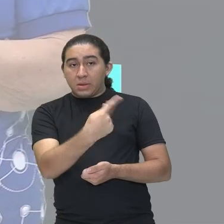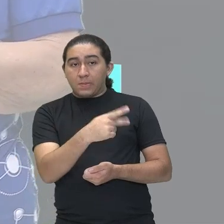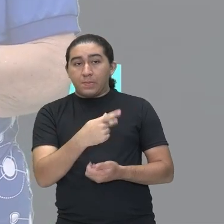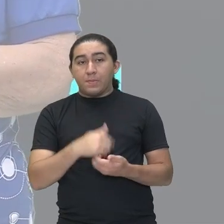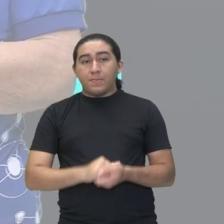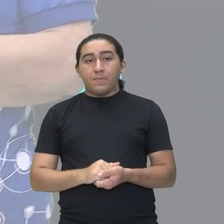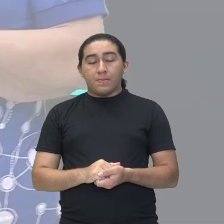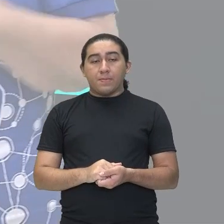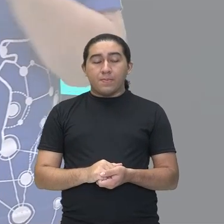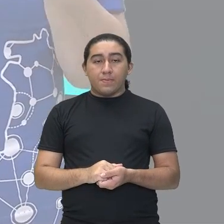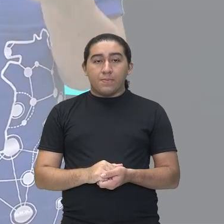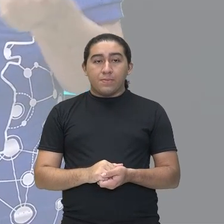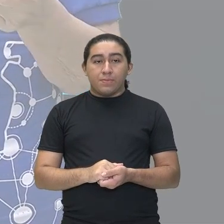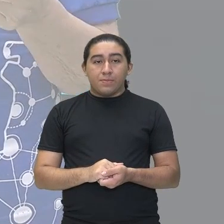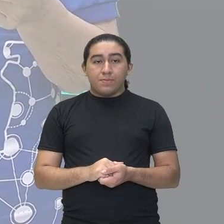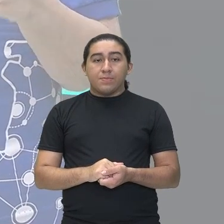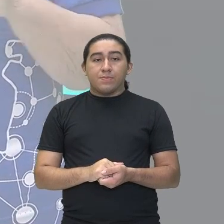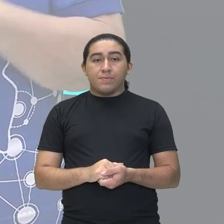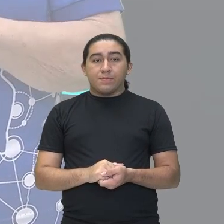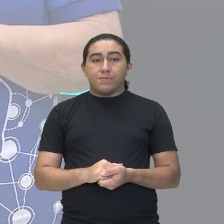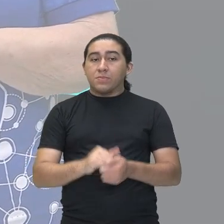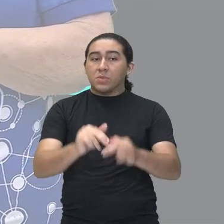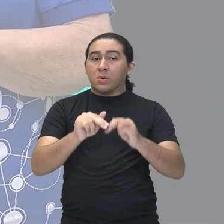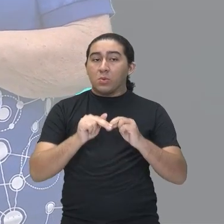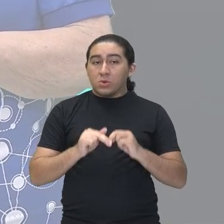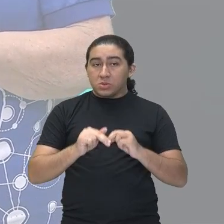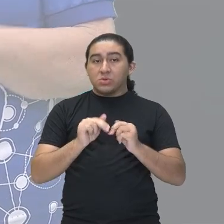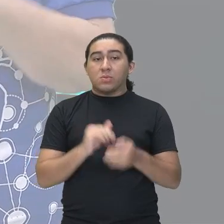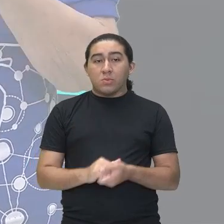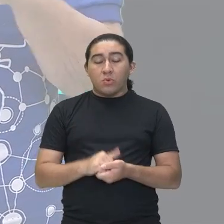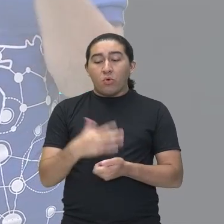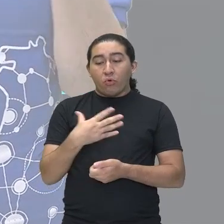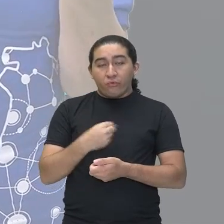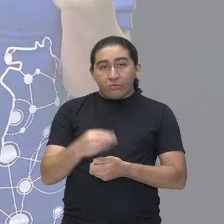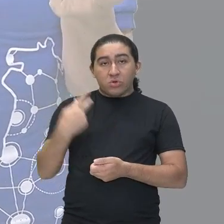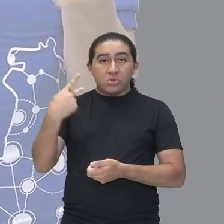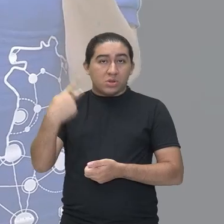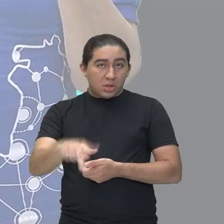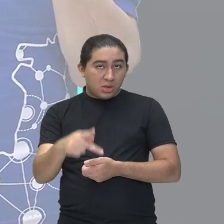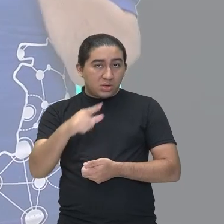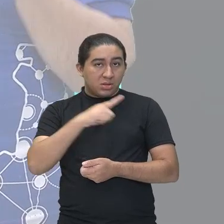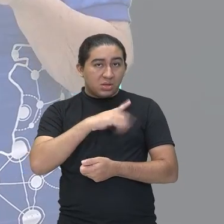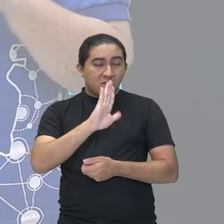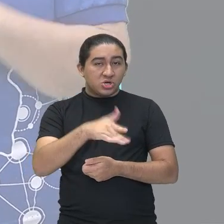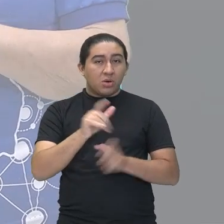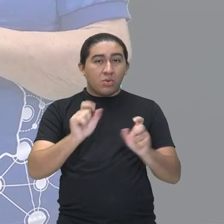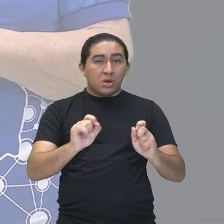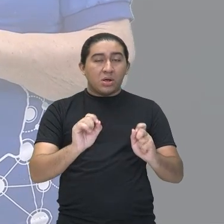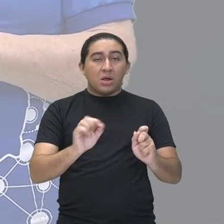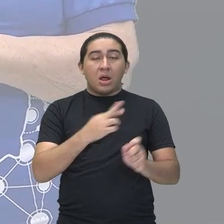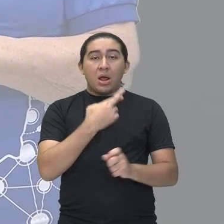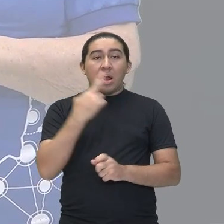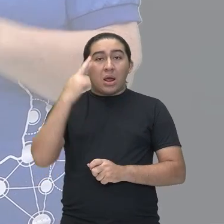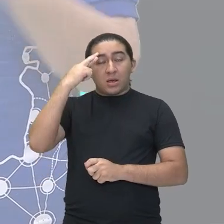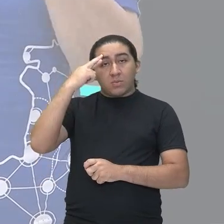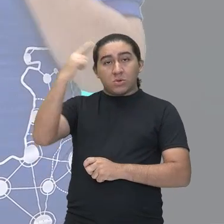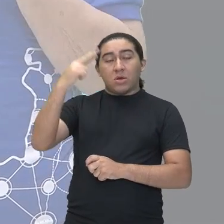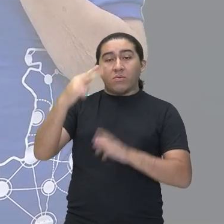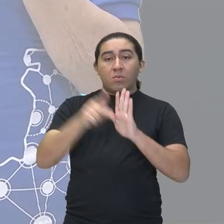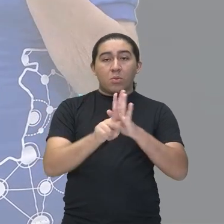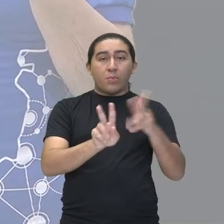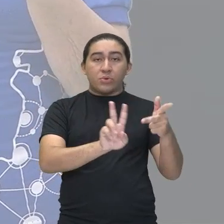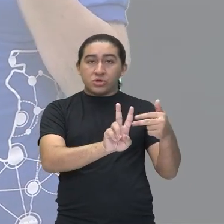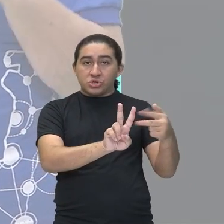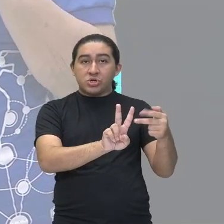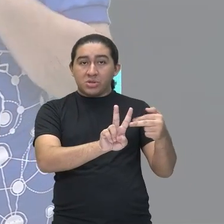de Cacambo. Dessa forma, o filho de Balda ocuparia a posição de chefe indígena.